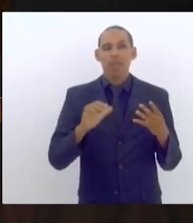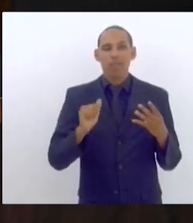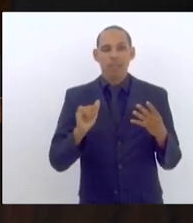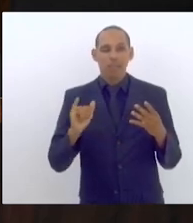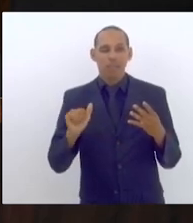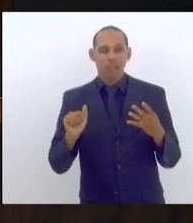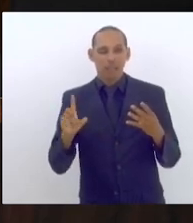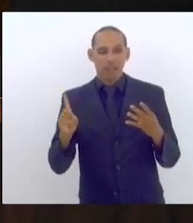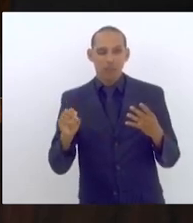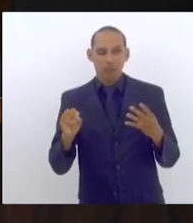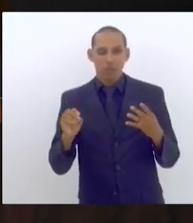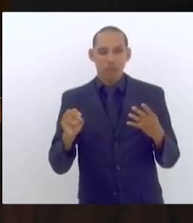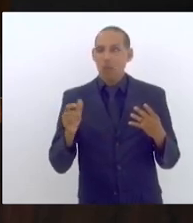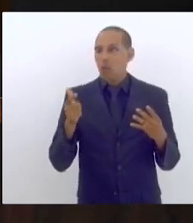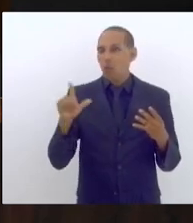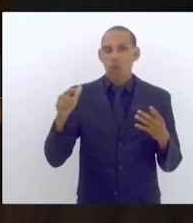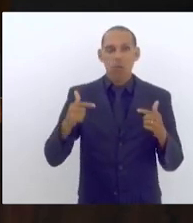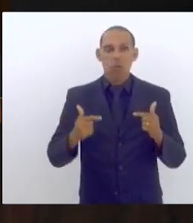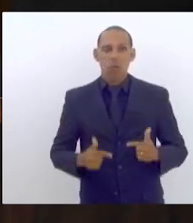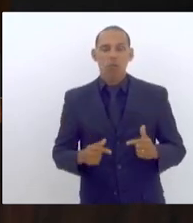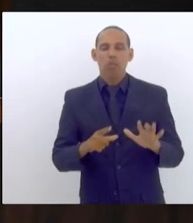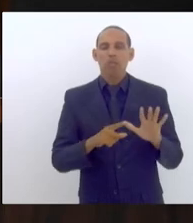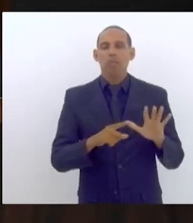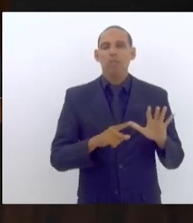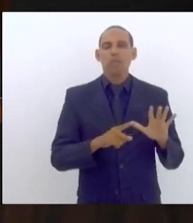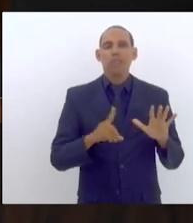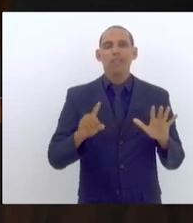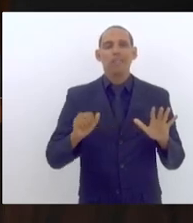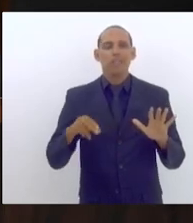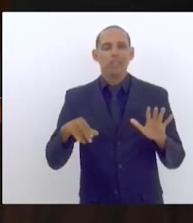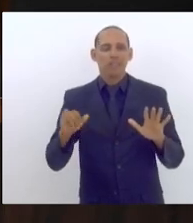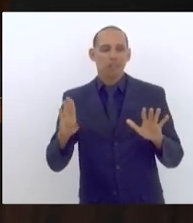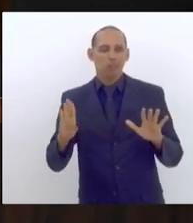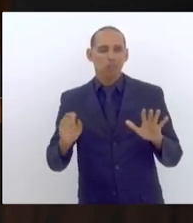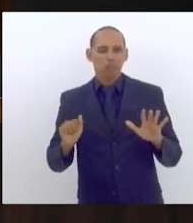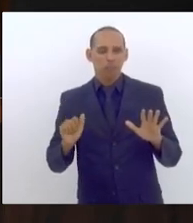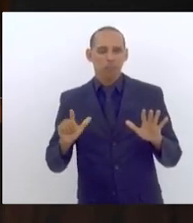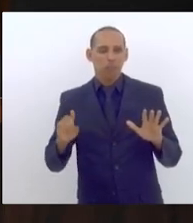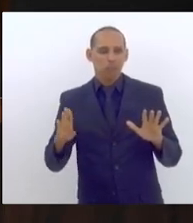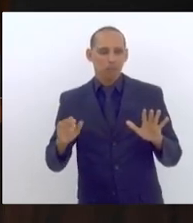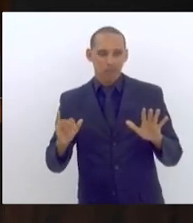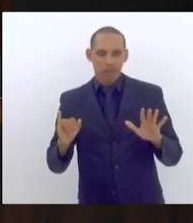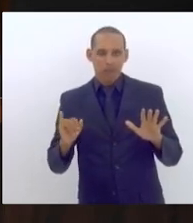Caiado, mais a abstenção da deputada Dani Balbi.